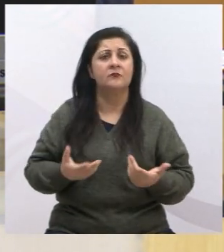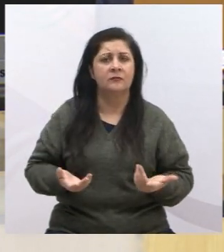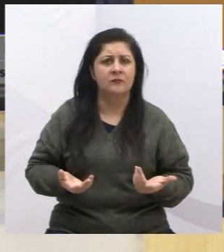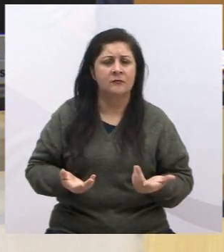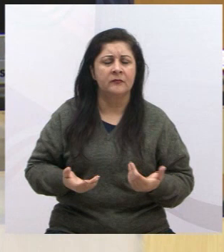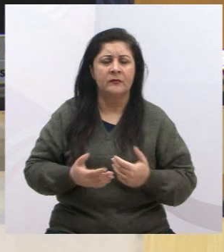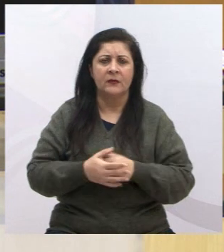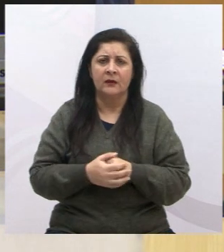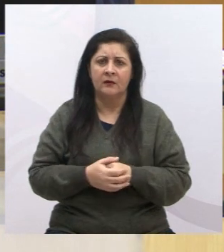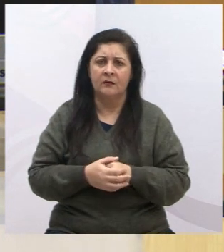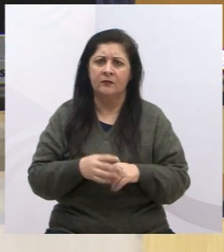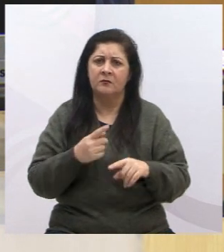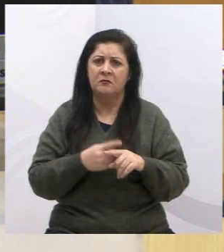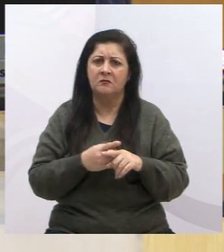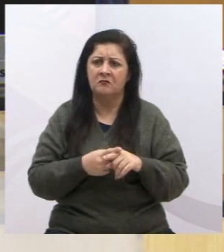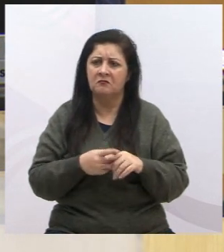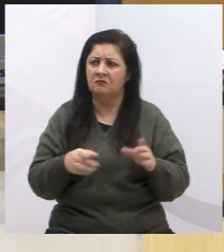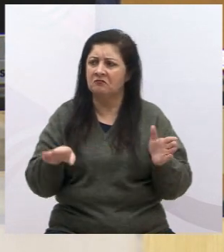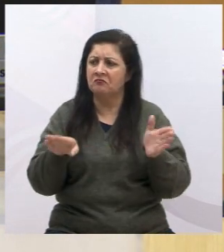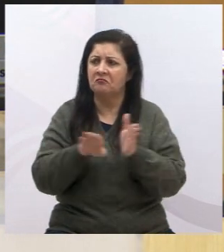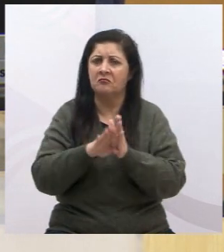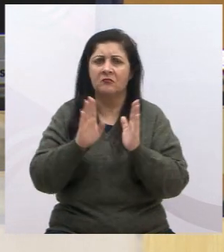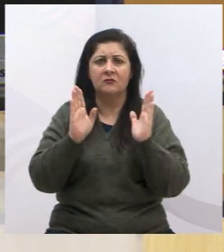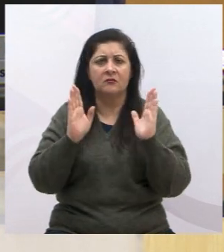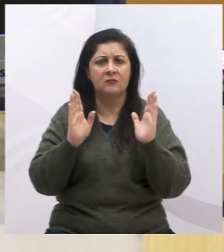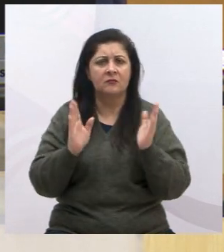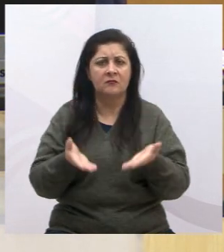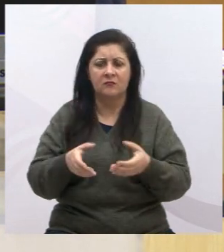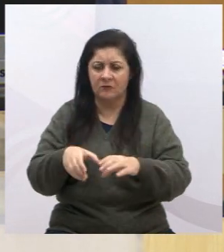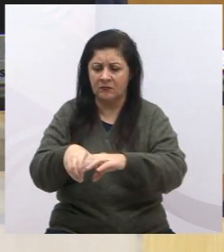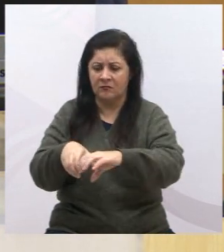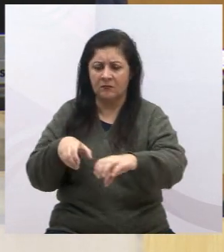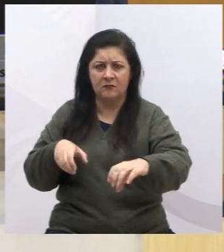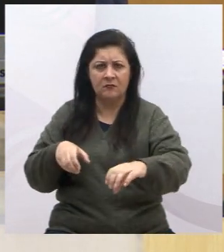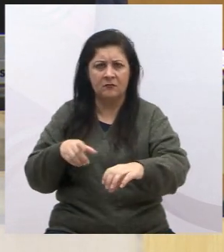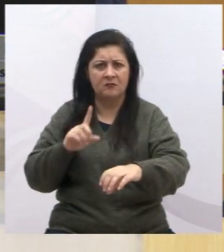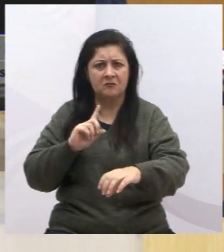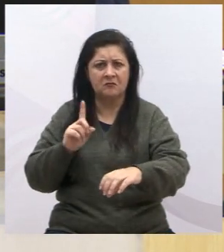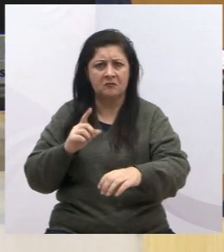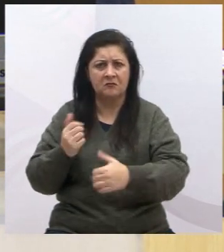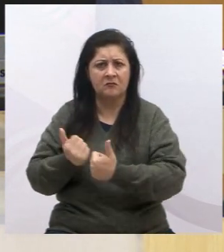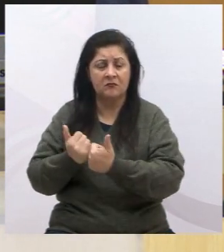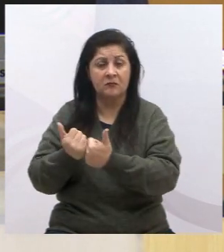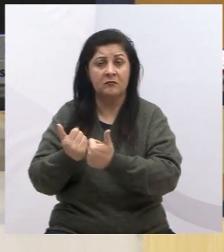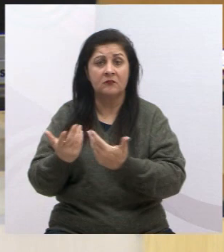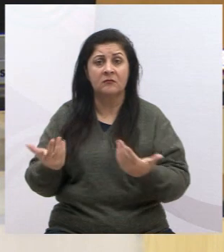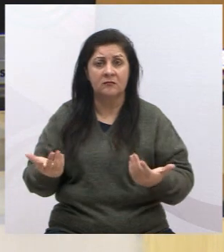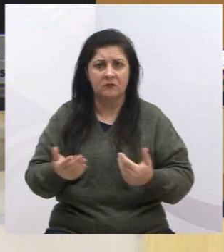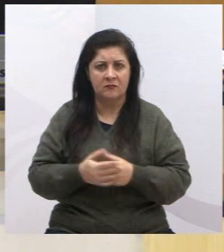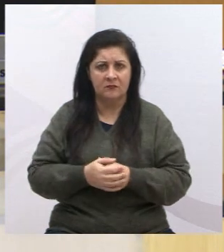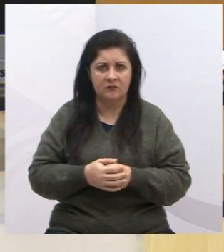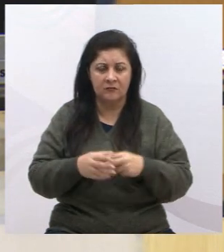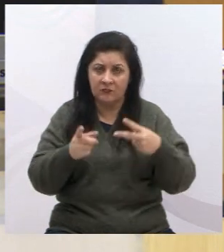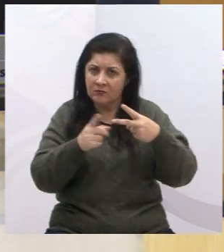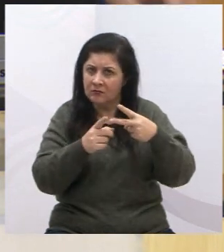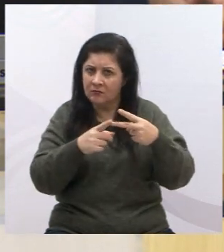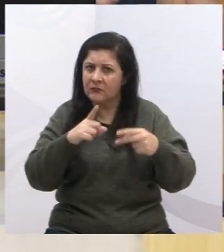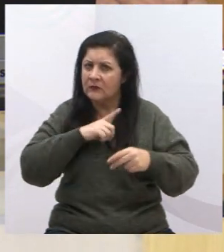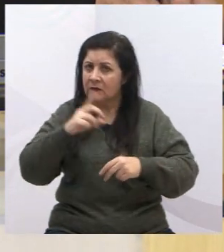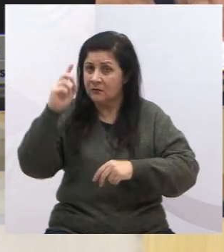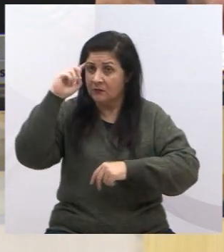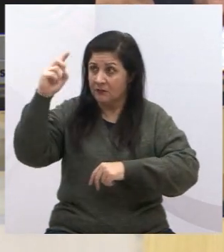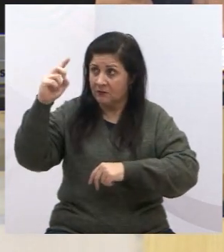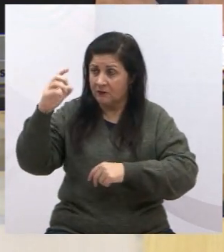por que até a presente data essa tubulação não foi trocada? Existe data prevista para a